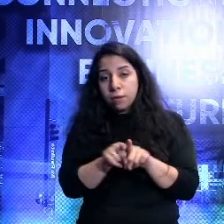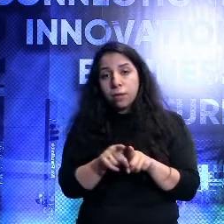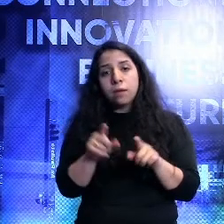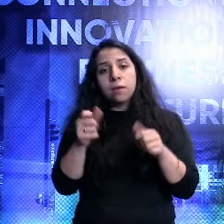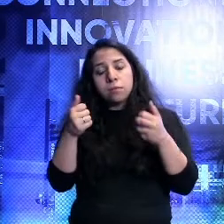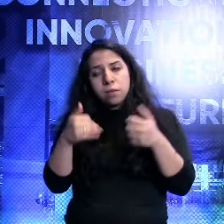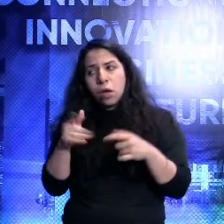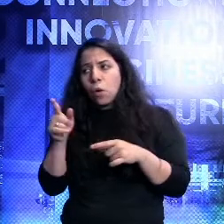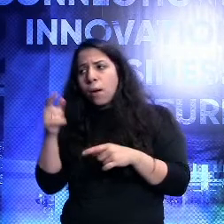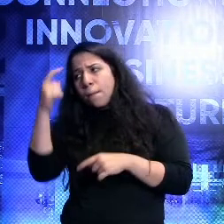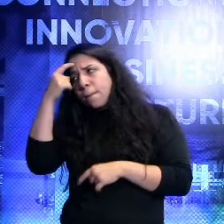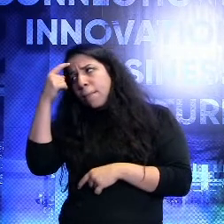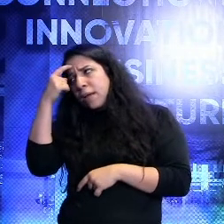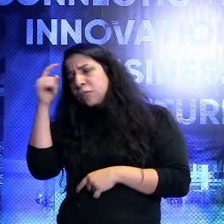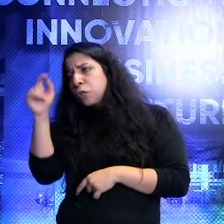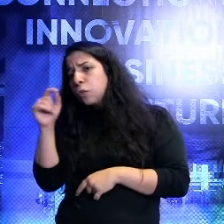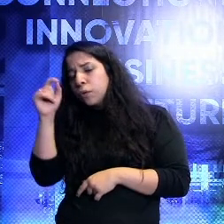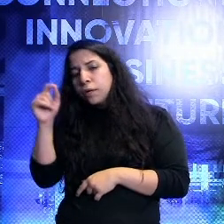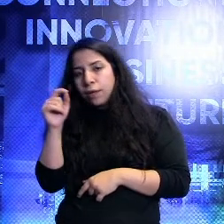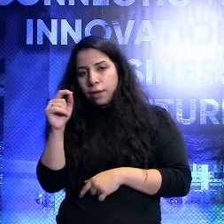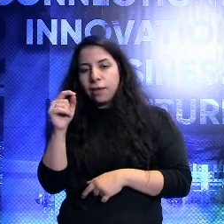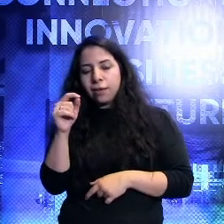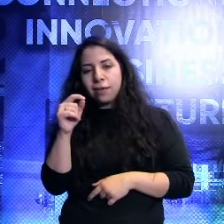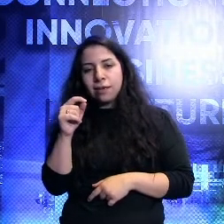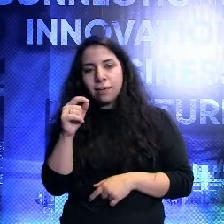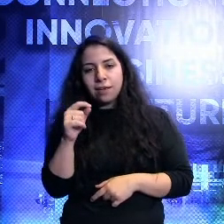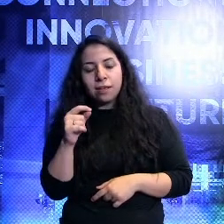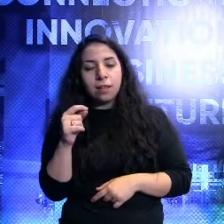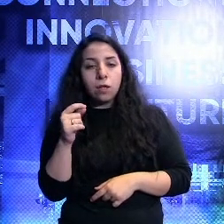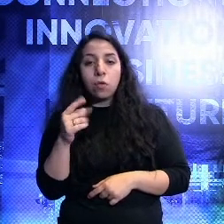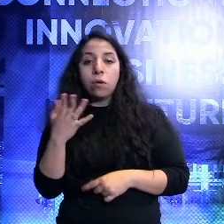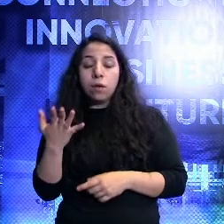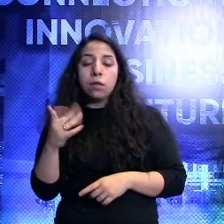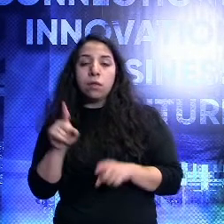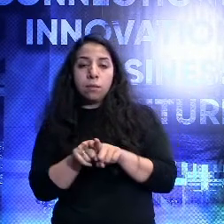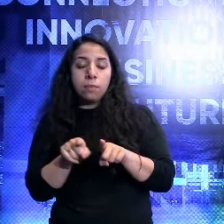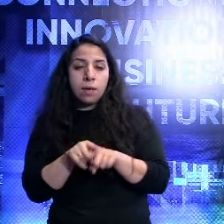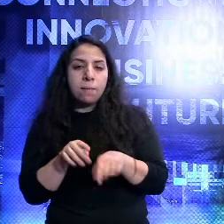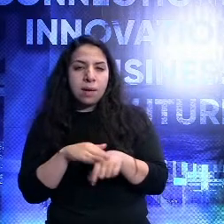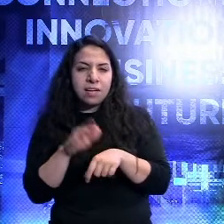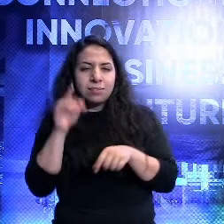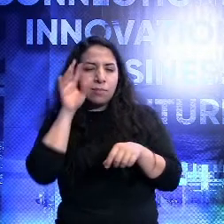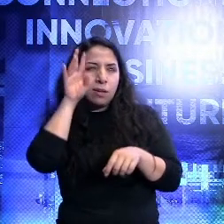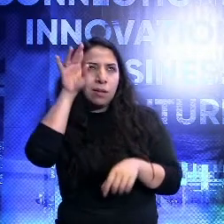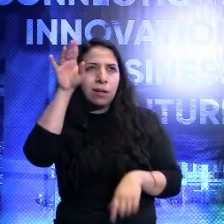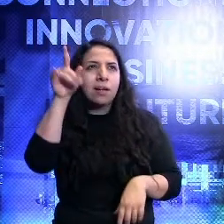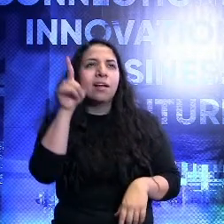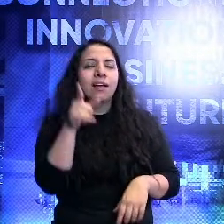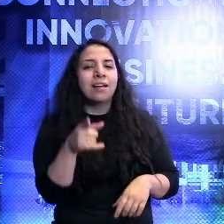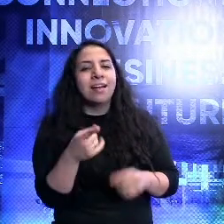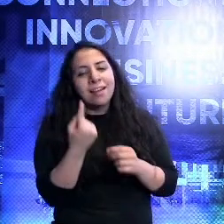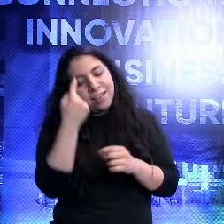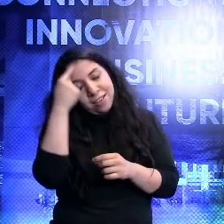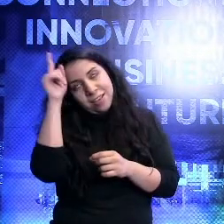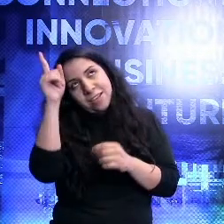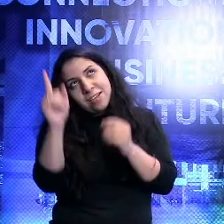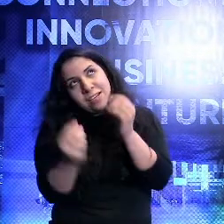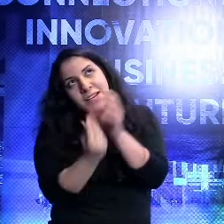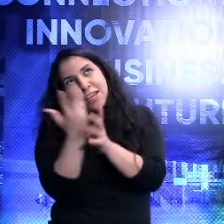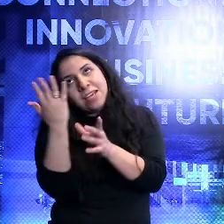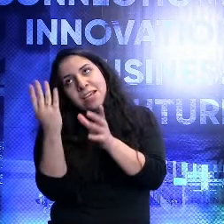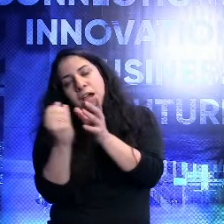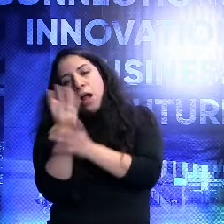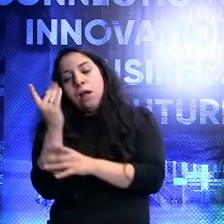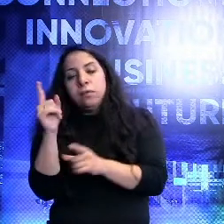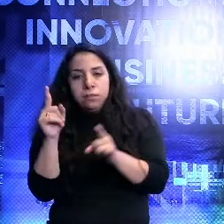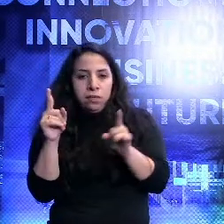pensa daquilo que foi. E aqui a gente já entra num campo um pouco mais imaginativo, né, um pouco mais criativo. A gente tenta, a